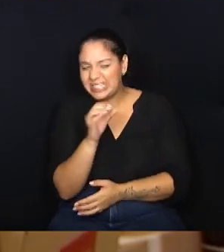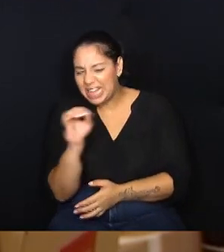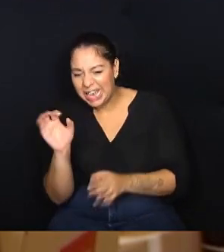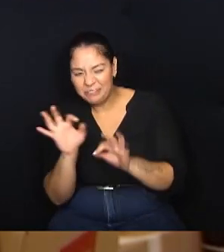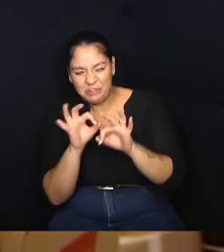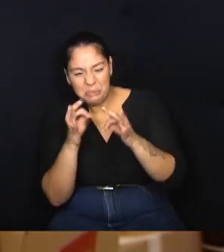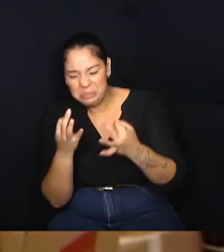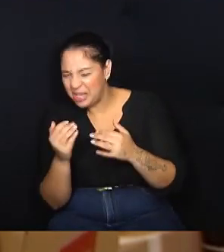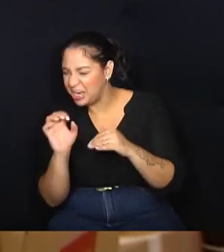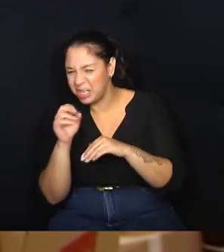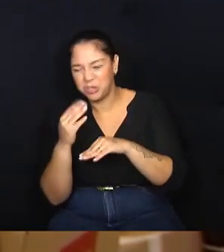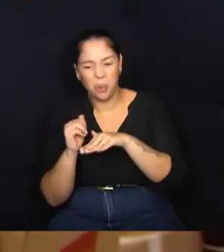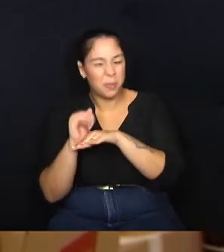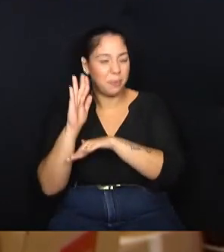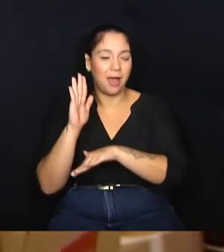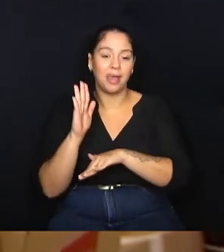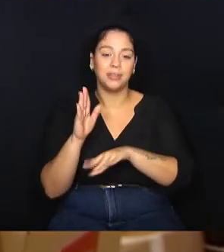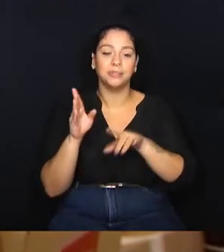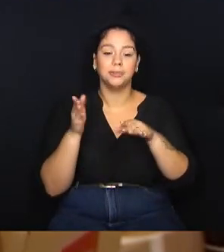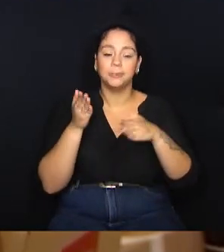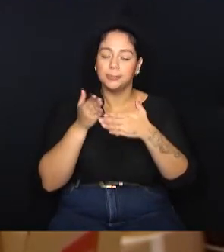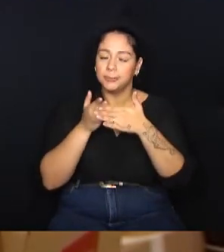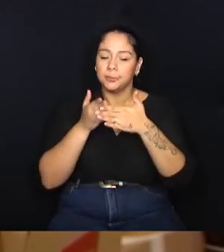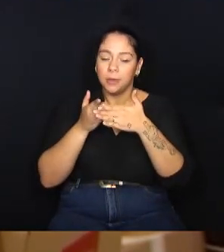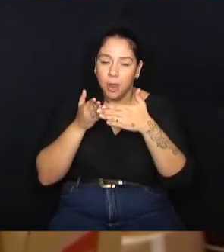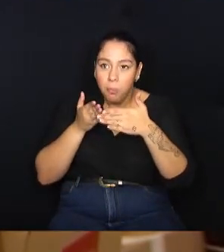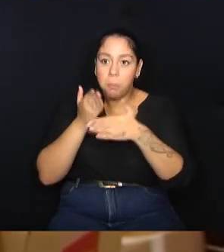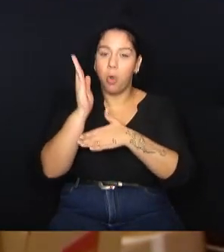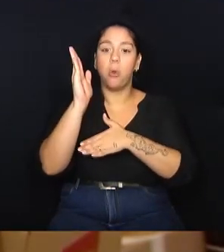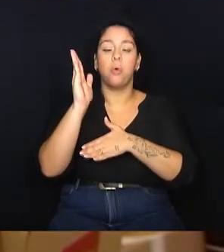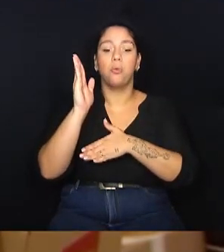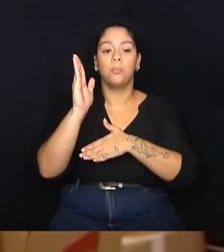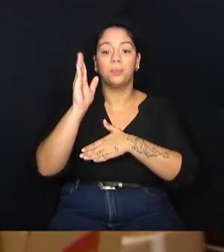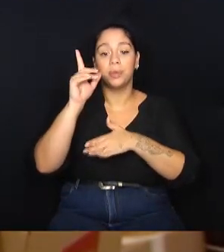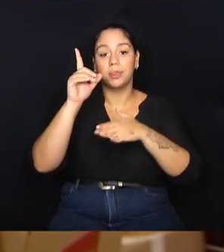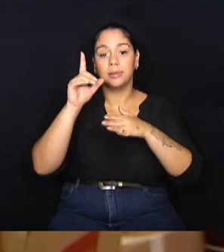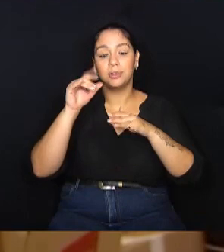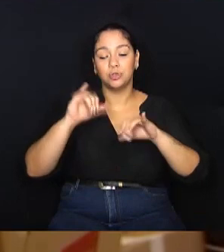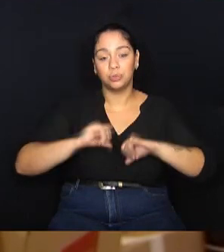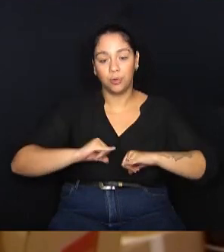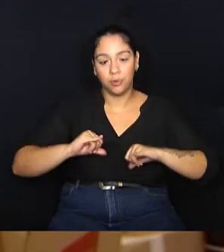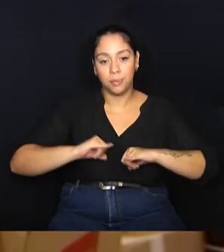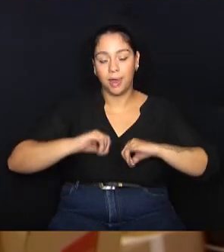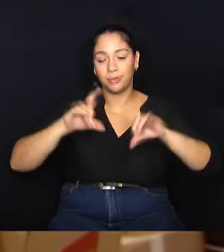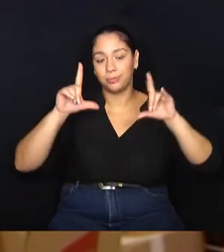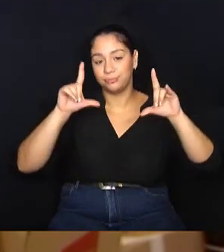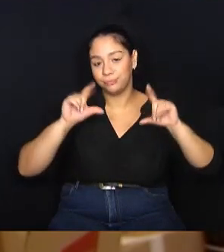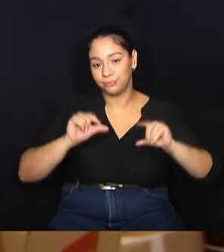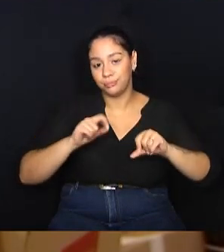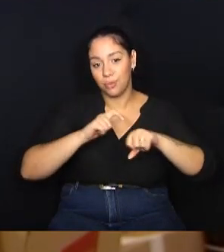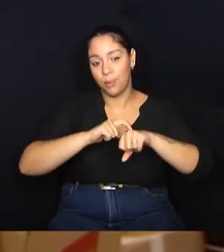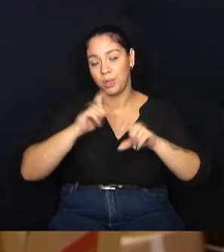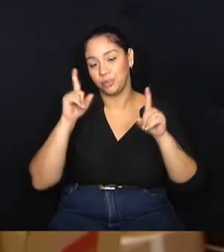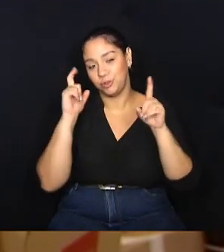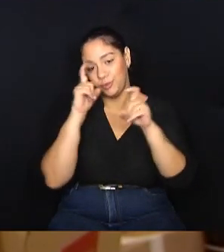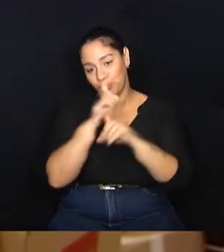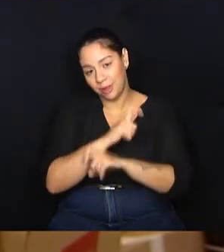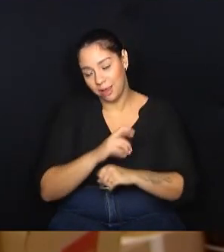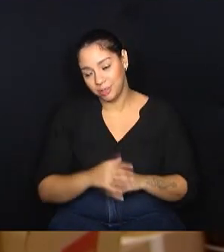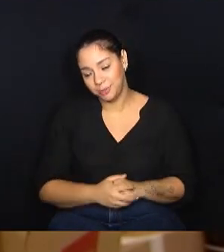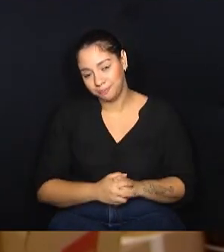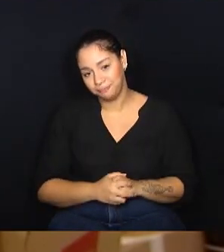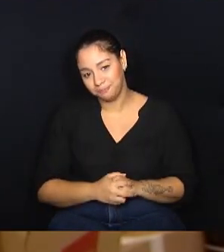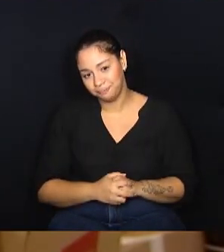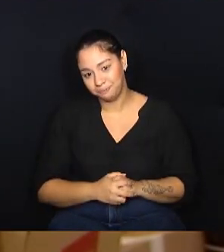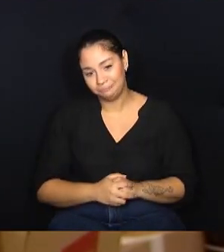a superarem e conseguirem atravessar com menos sofrimento esse momento de dificuldade. Esse espírito